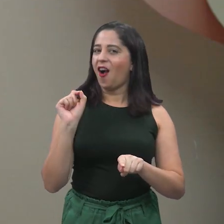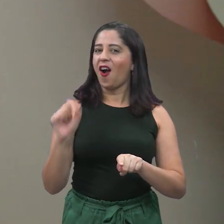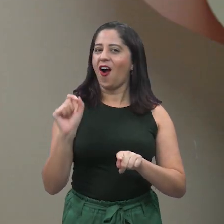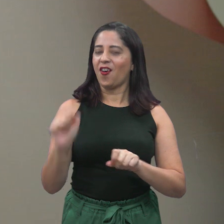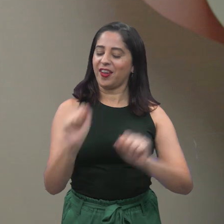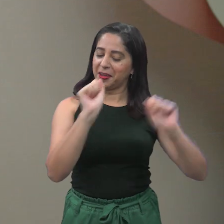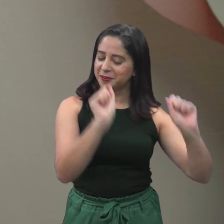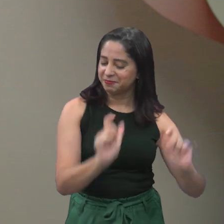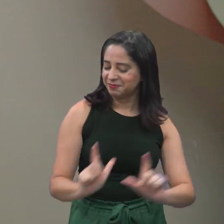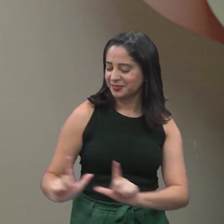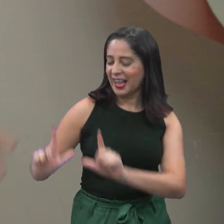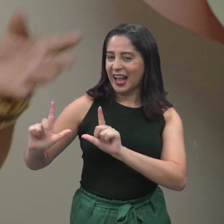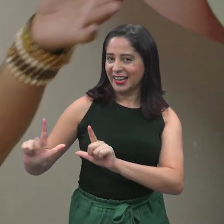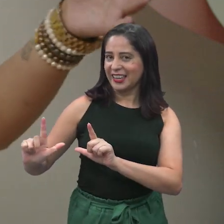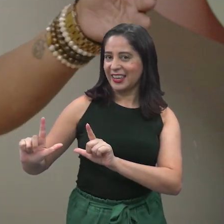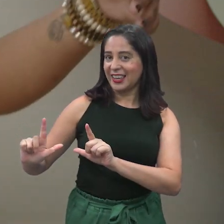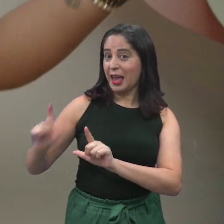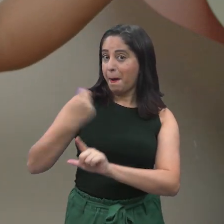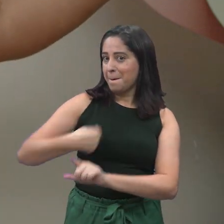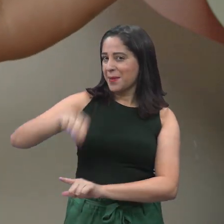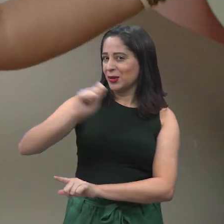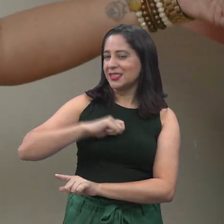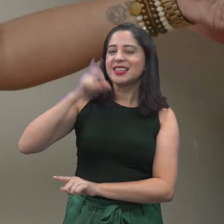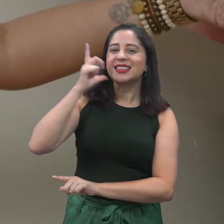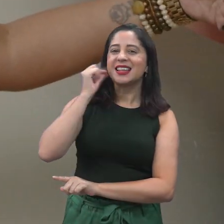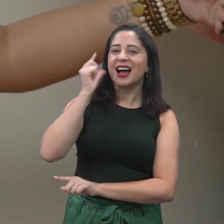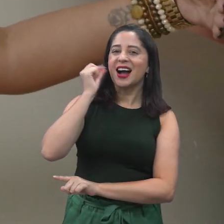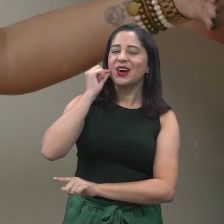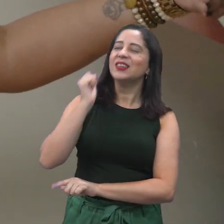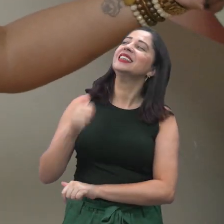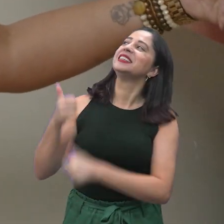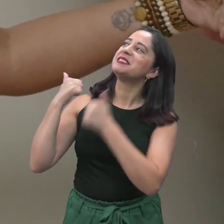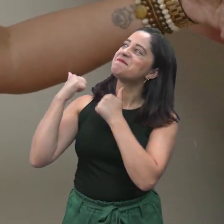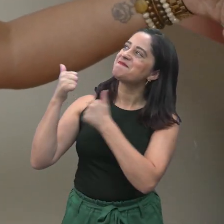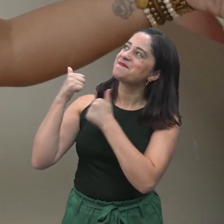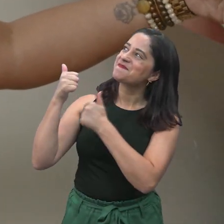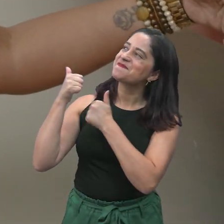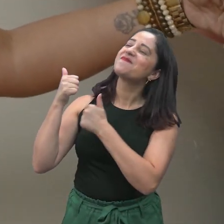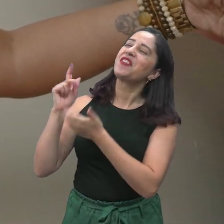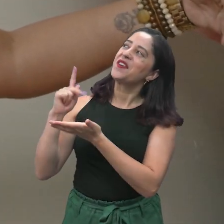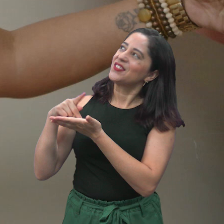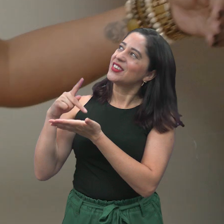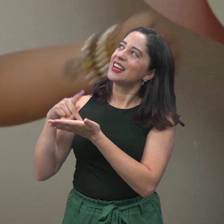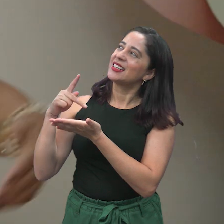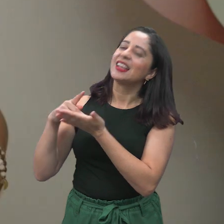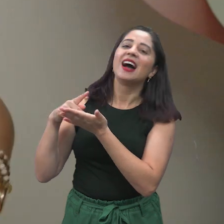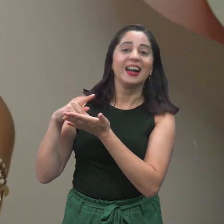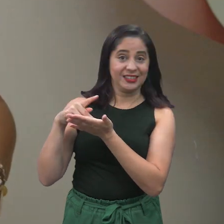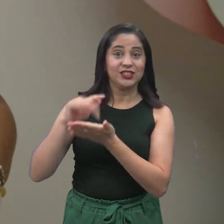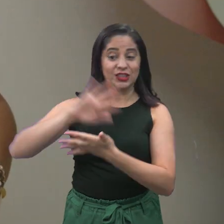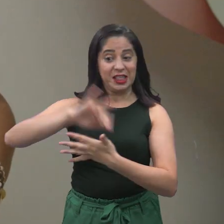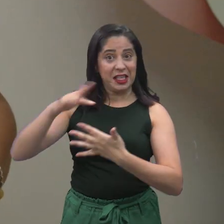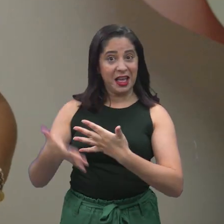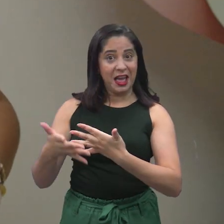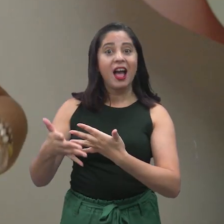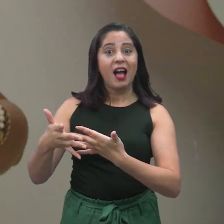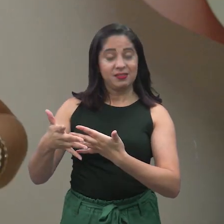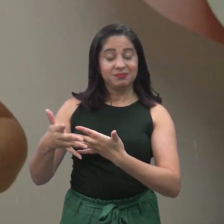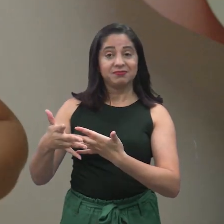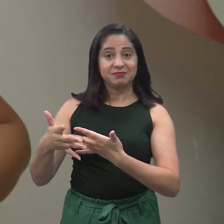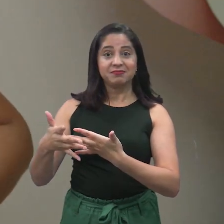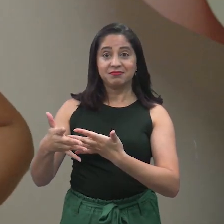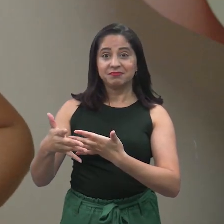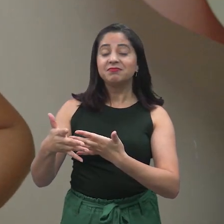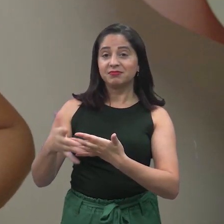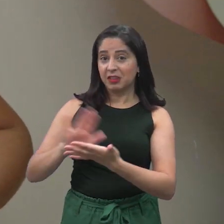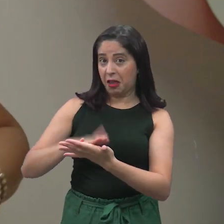de registrar a presença da Ana Furtado, a participação da Ana Furtado, que está aqui, ó, do meu ladinho, com a tradução em Libras de